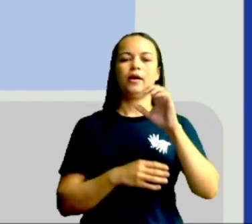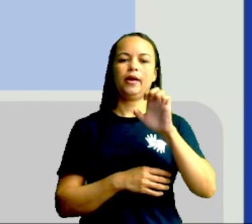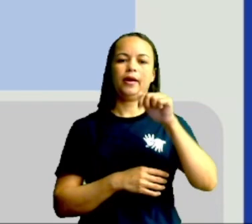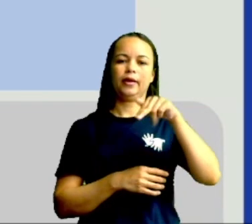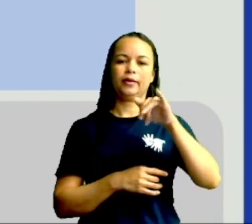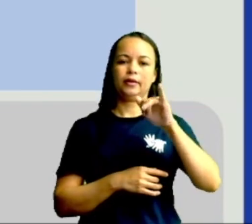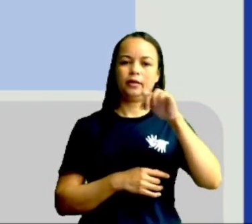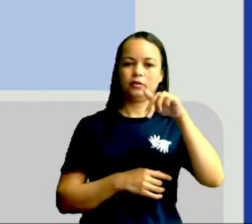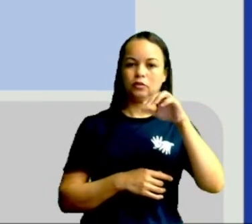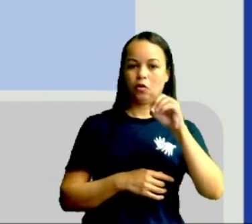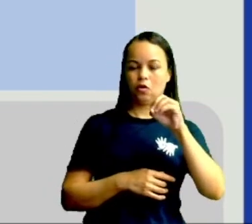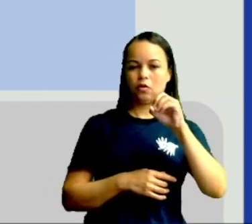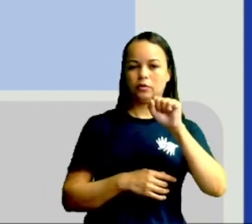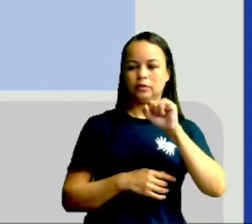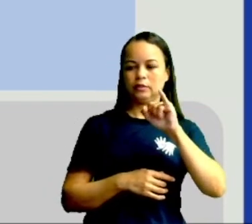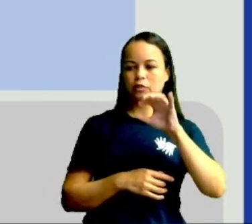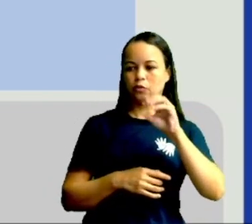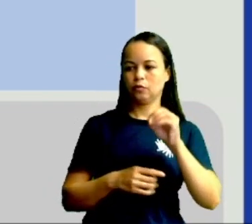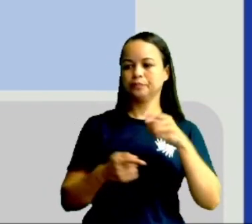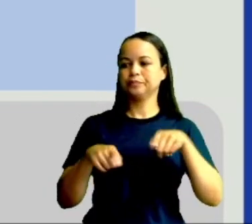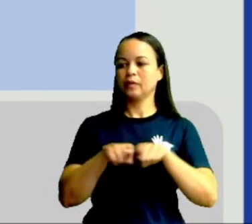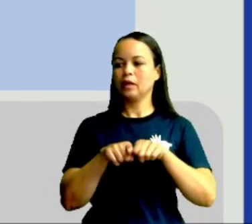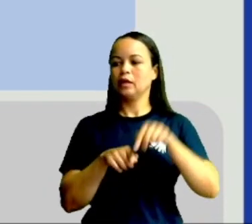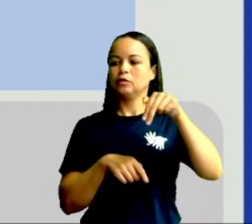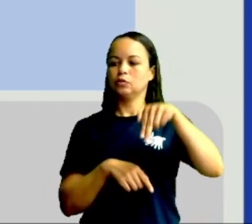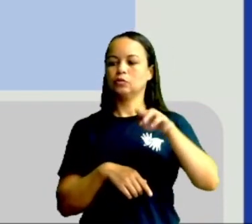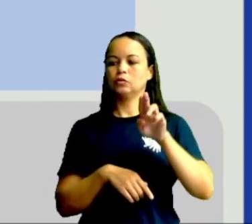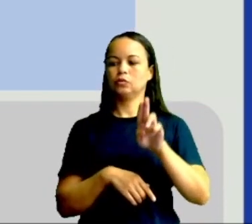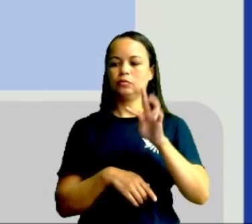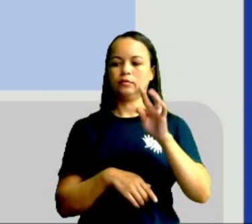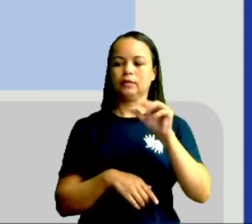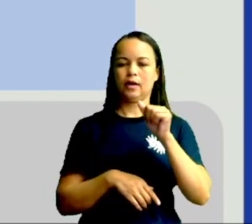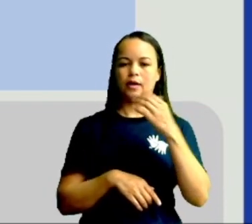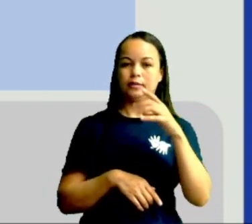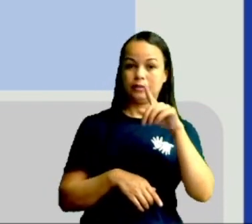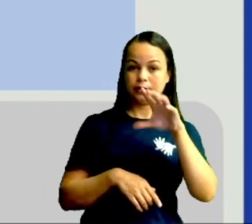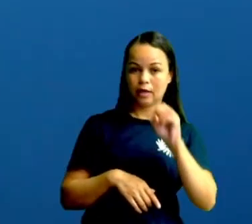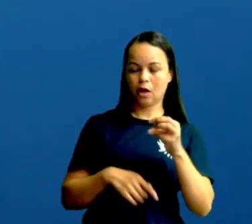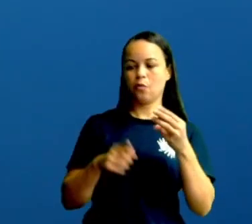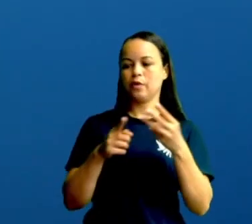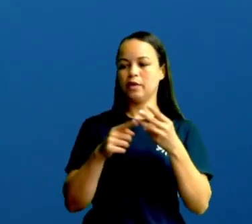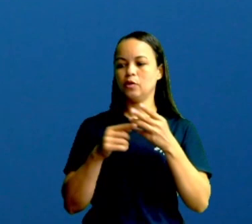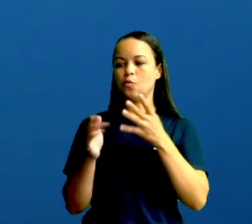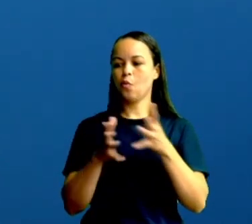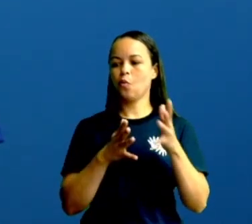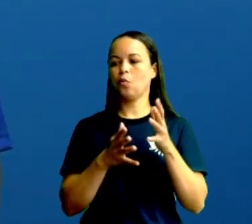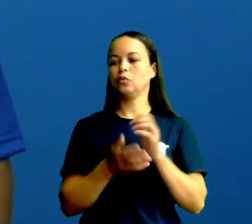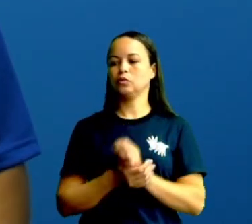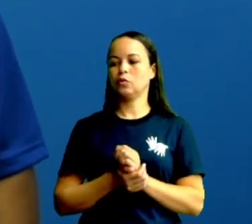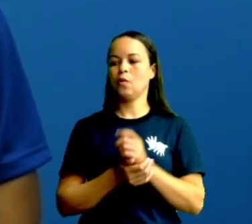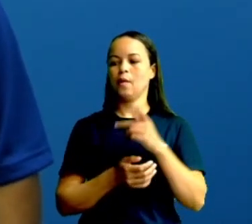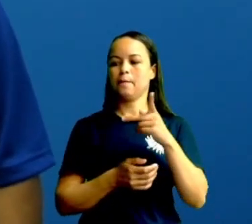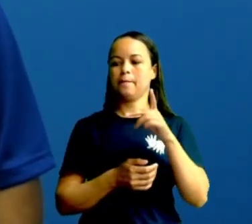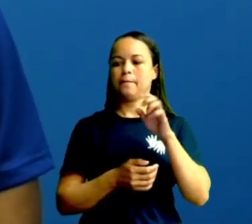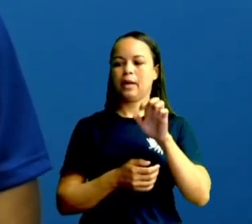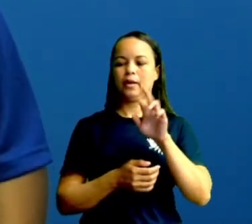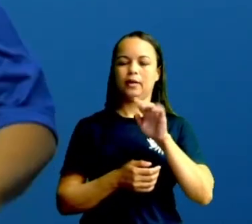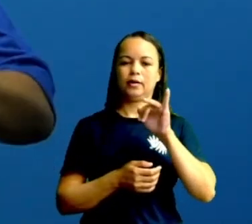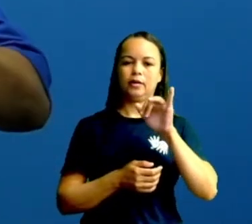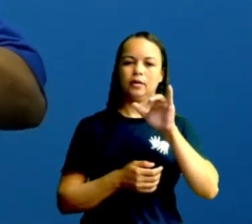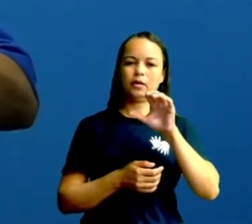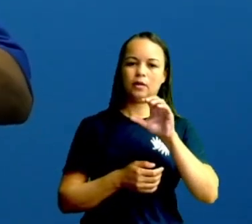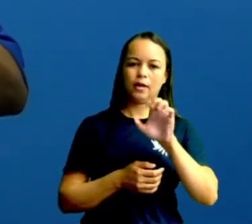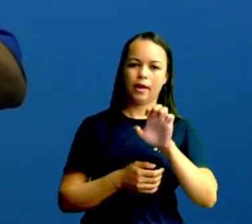nutação e o deslocamento do periélio, né? E tivemos as nossas atividades. E aí, pessoal, gostaram da aula de